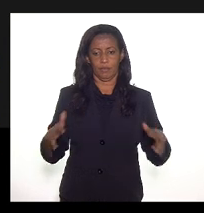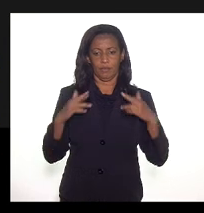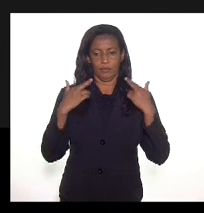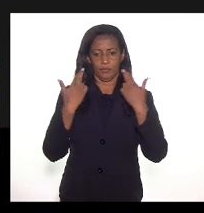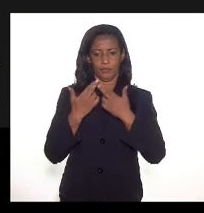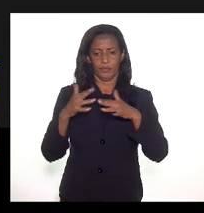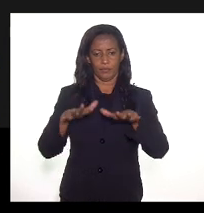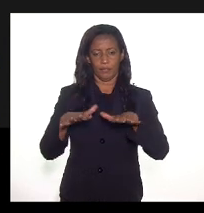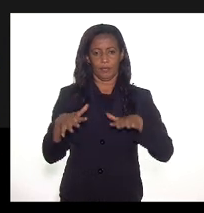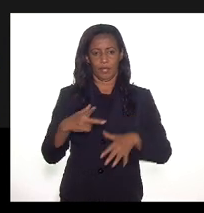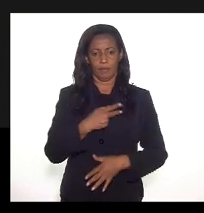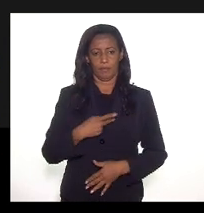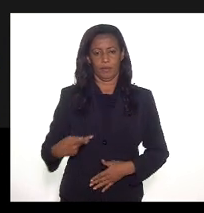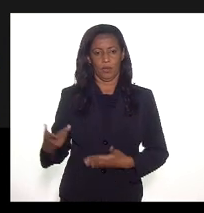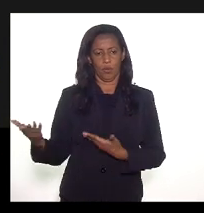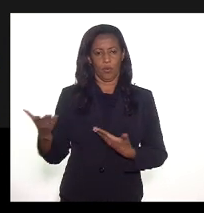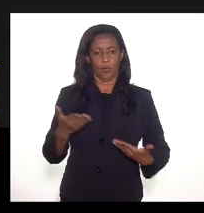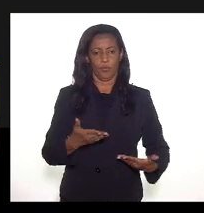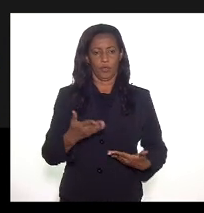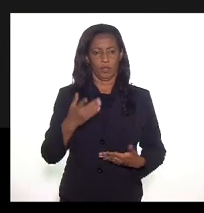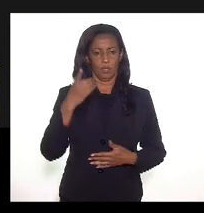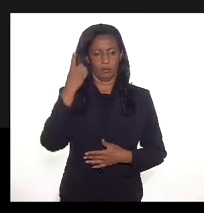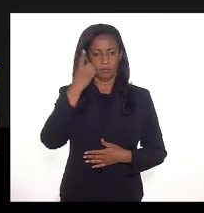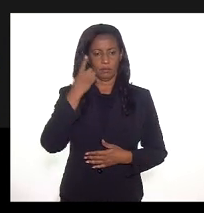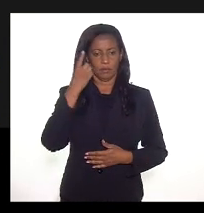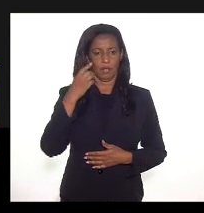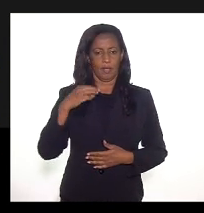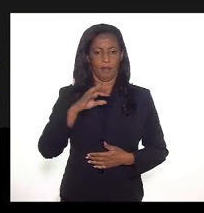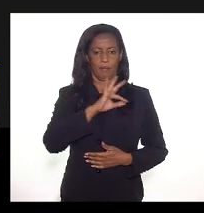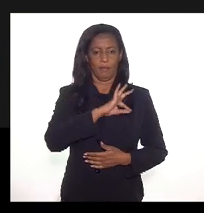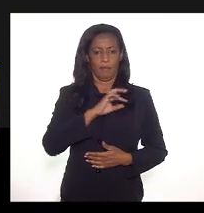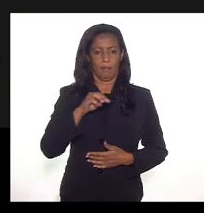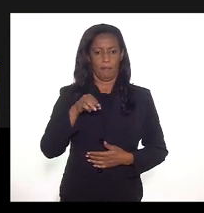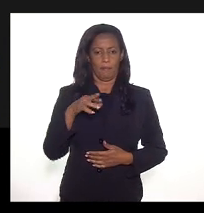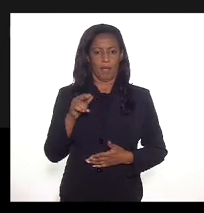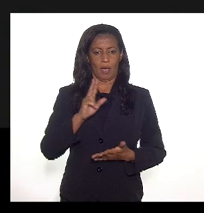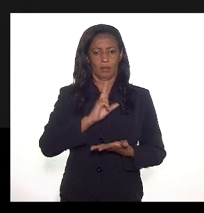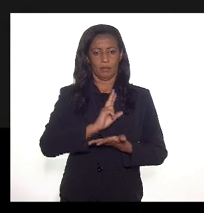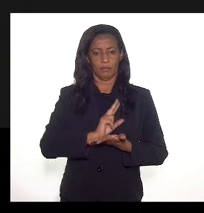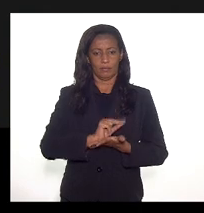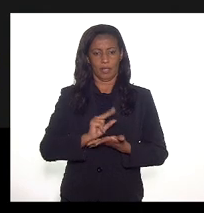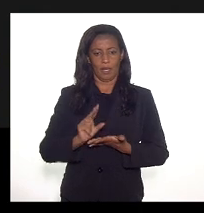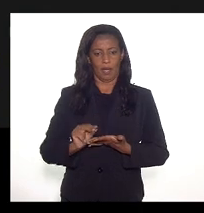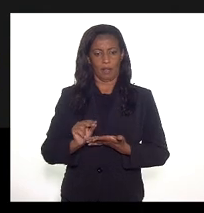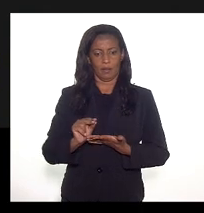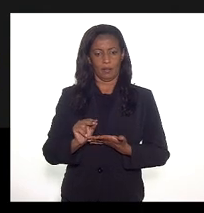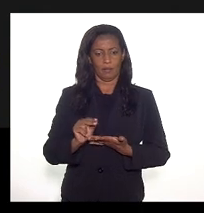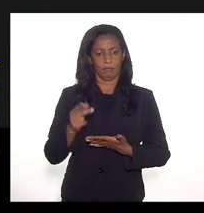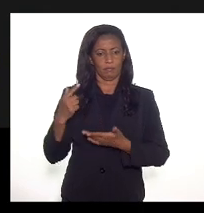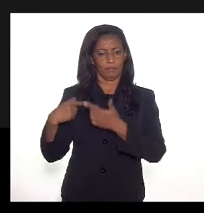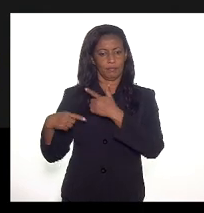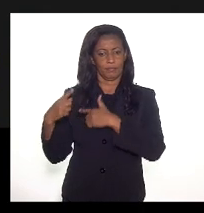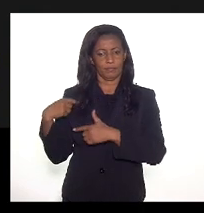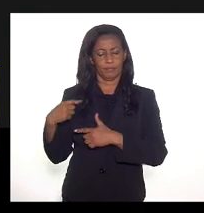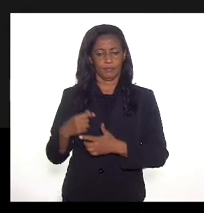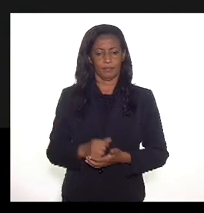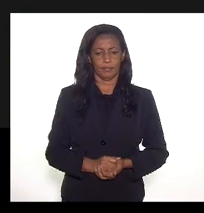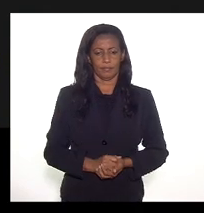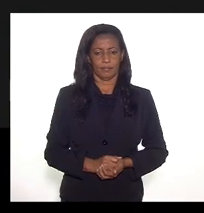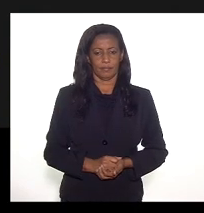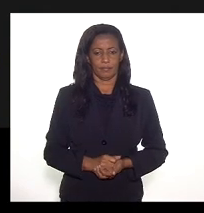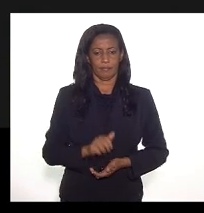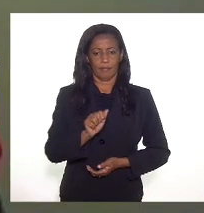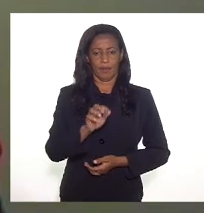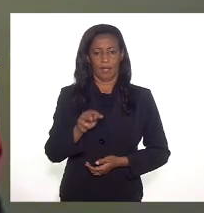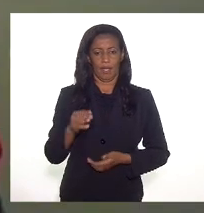sessão. A presidência convida a senhora deputada Marta Rocha para fazer a leitura da ata da sessão anterior. A